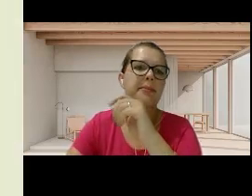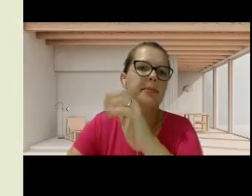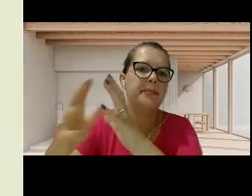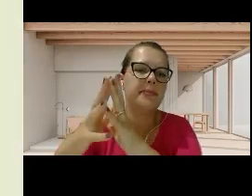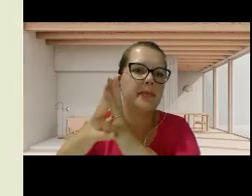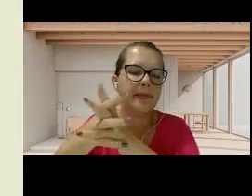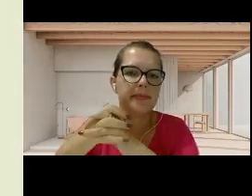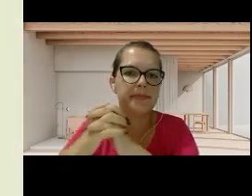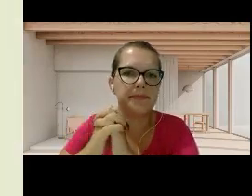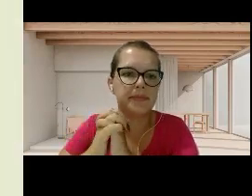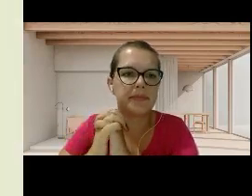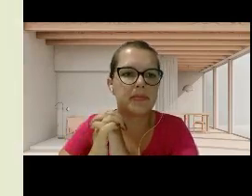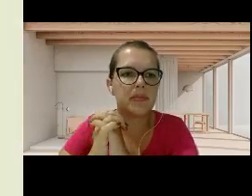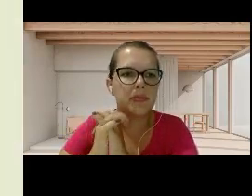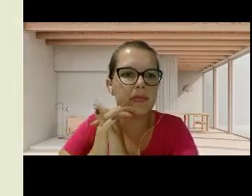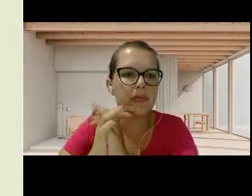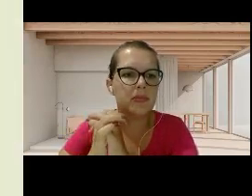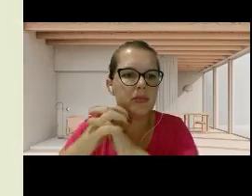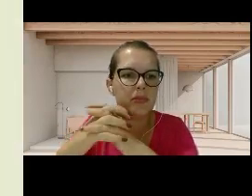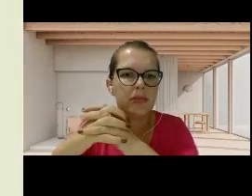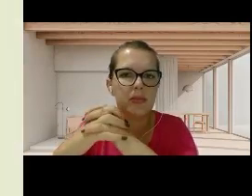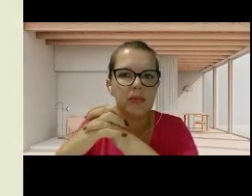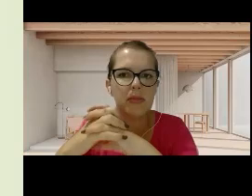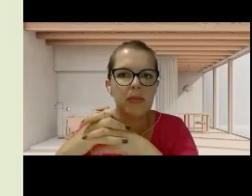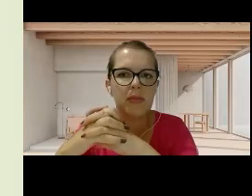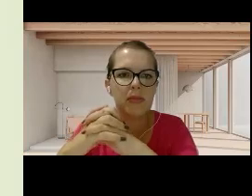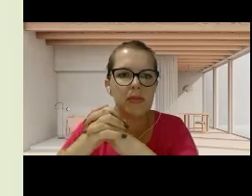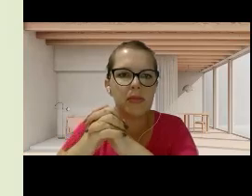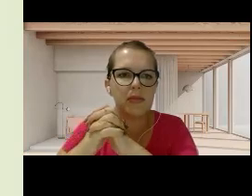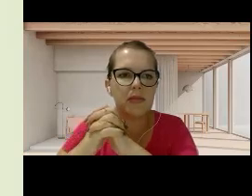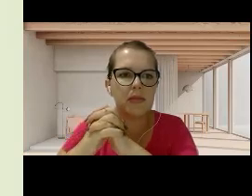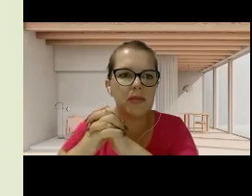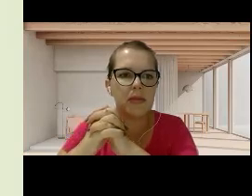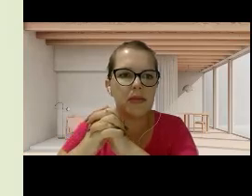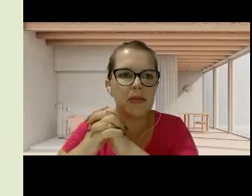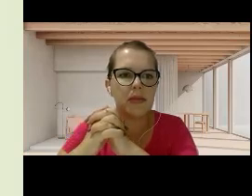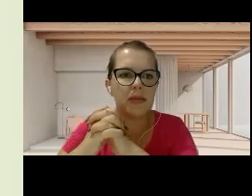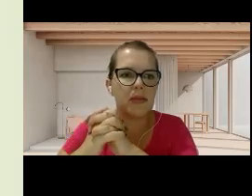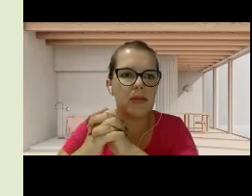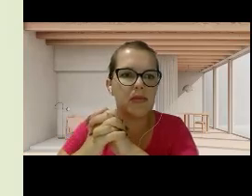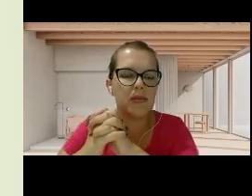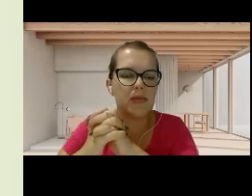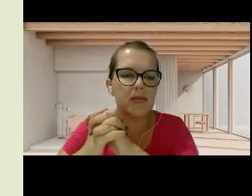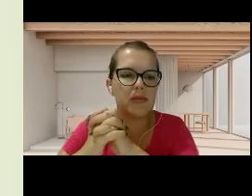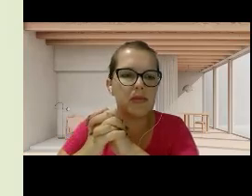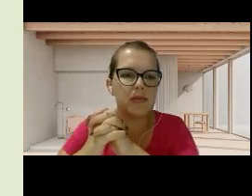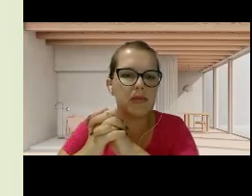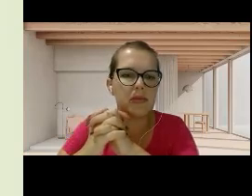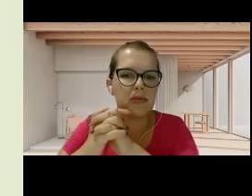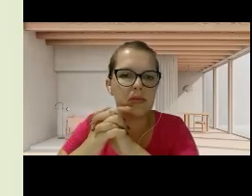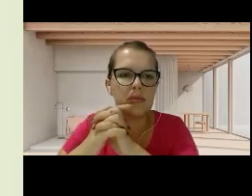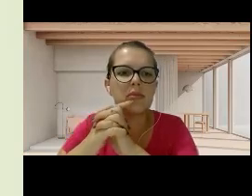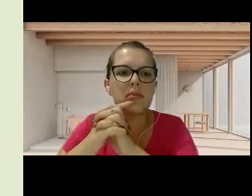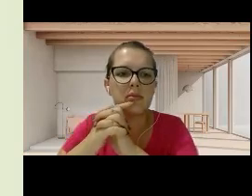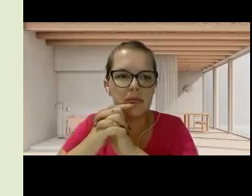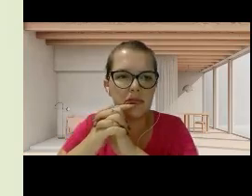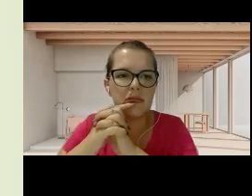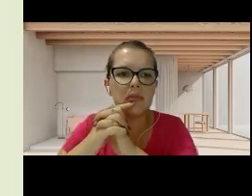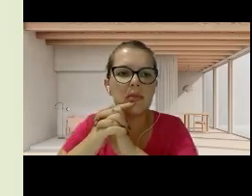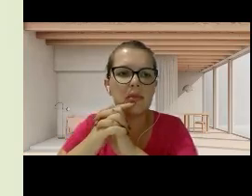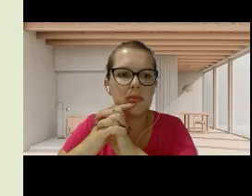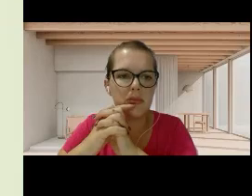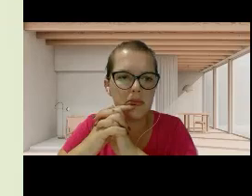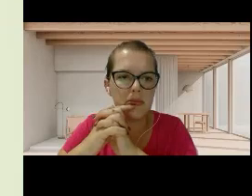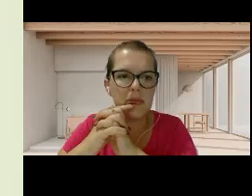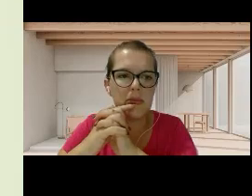Lá na matriz elétrica, olha aqui, no mundo, né? Continuamos tendo carvão, gás natural, nuclear, não é isso? A